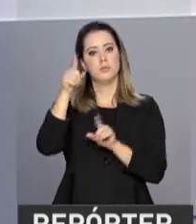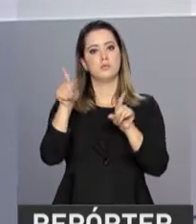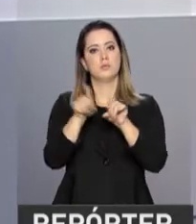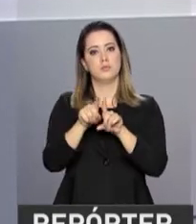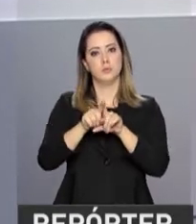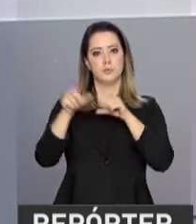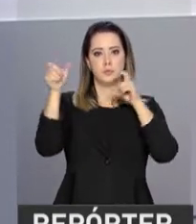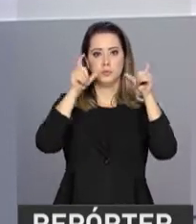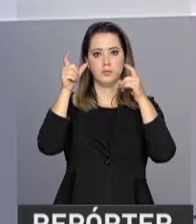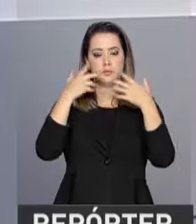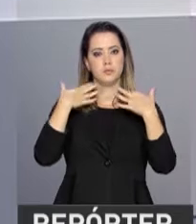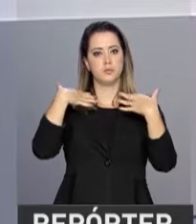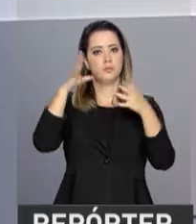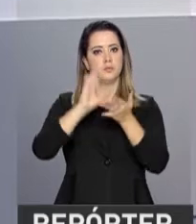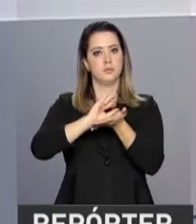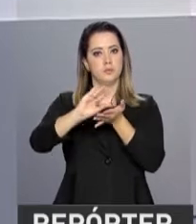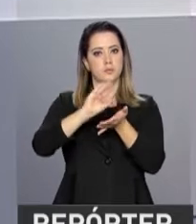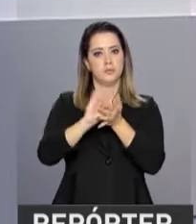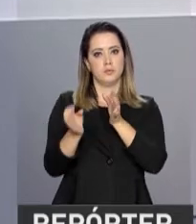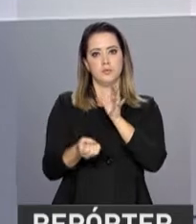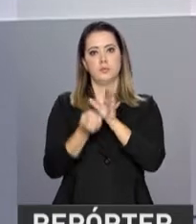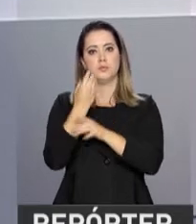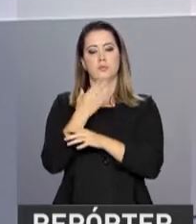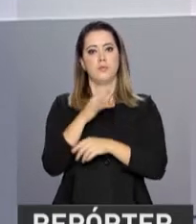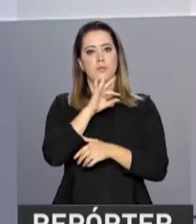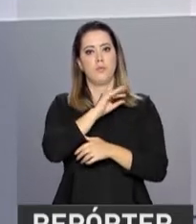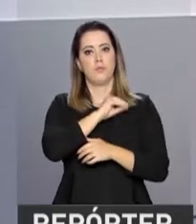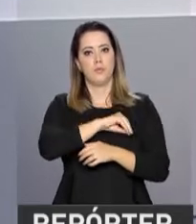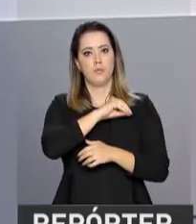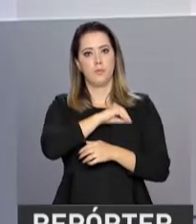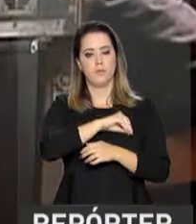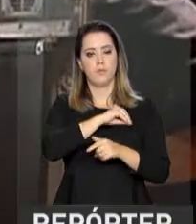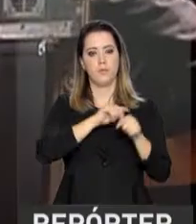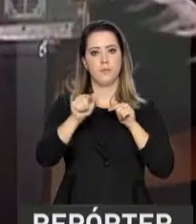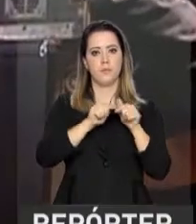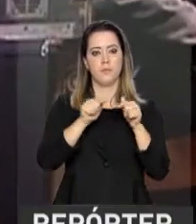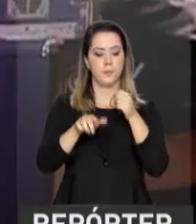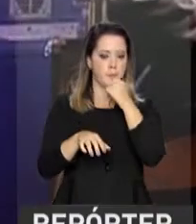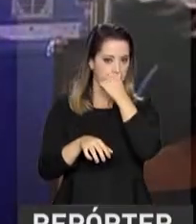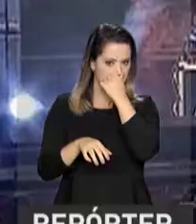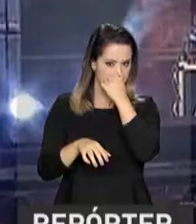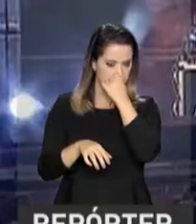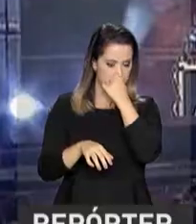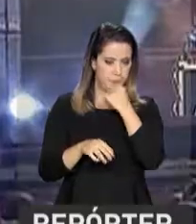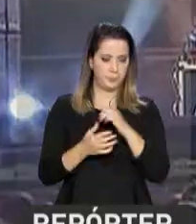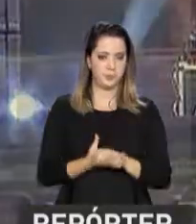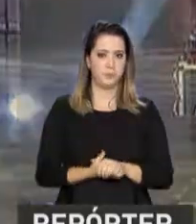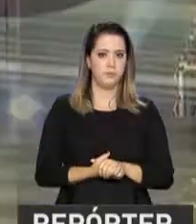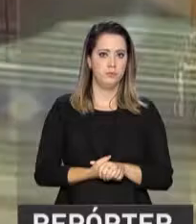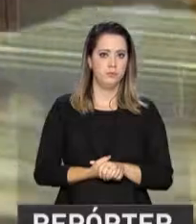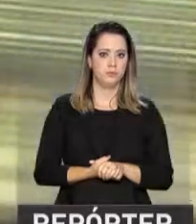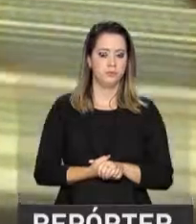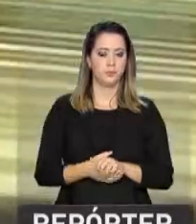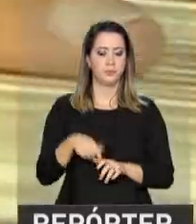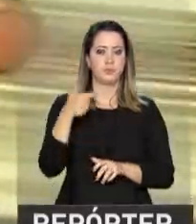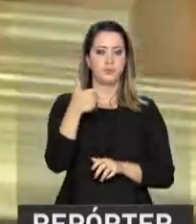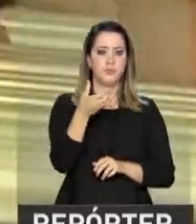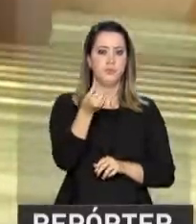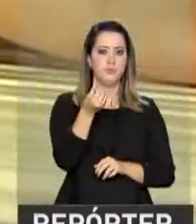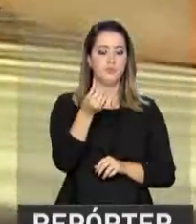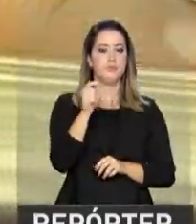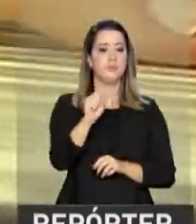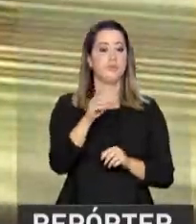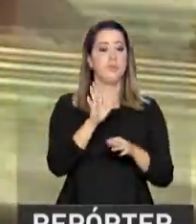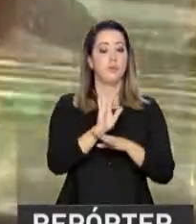mais investimentos gerar renda e empregos na área da cultura há 26 anos a lei rouanet e patrocínio à cultura